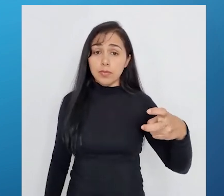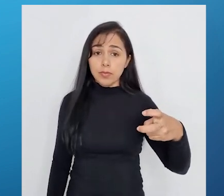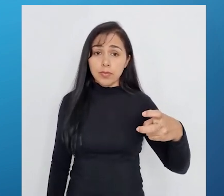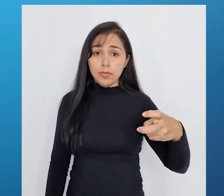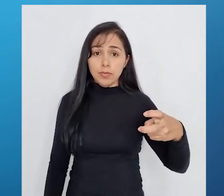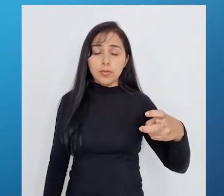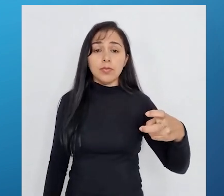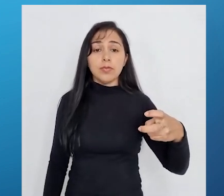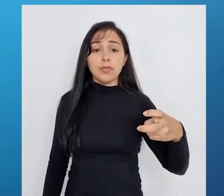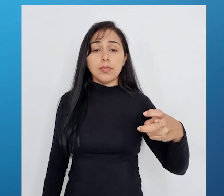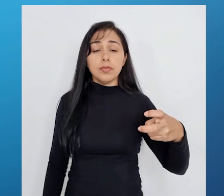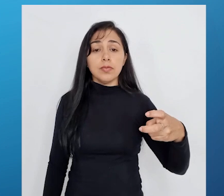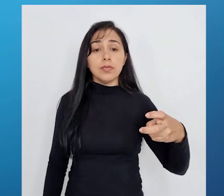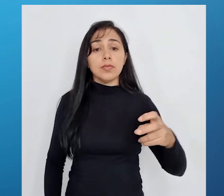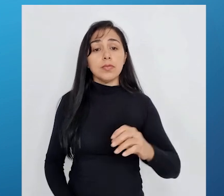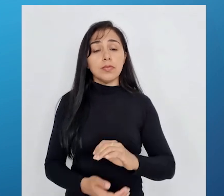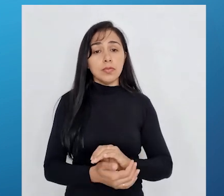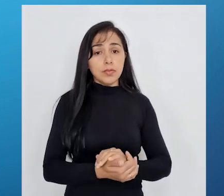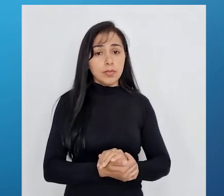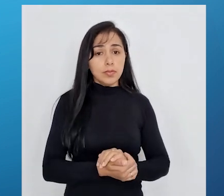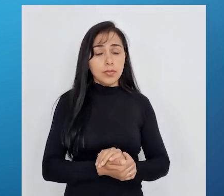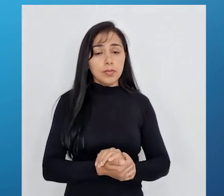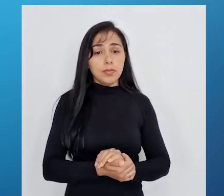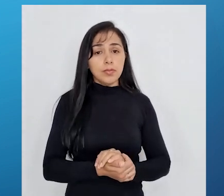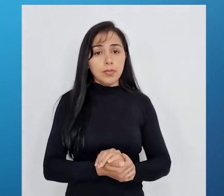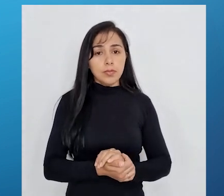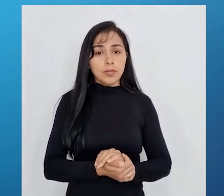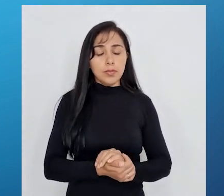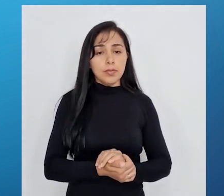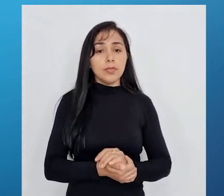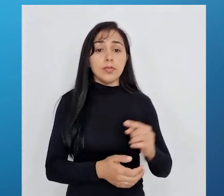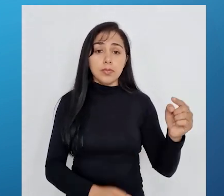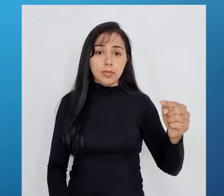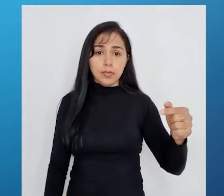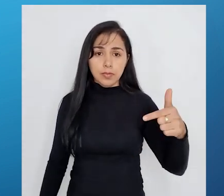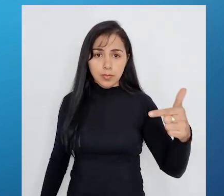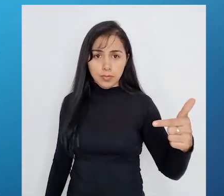igual, lá do outro lado nós temos o menos 2.